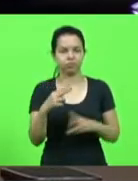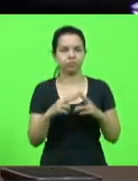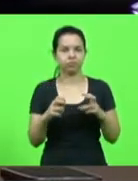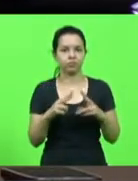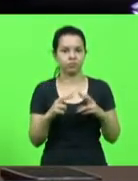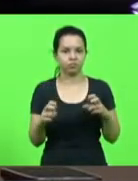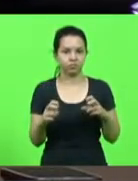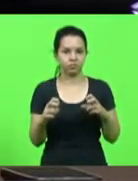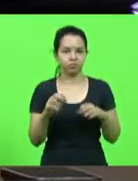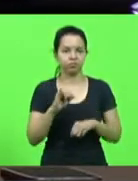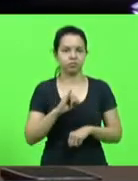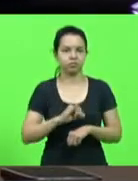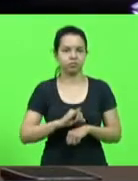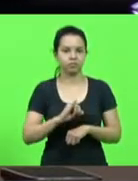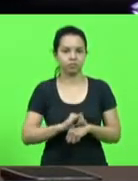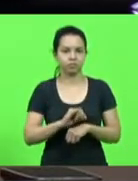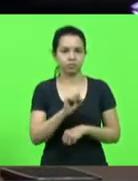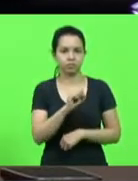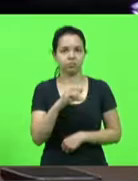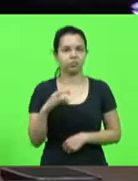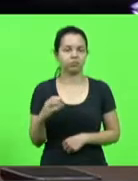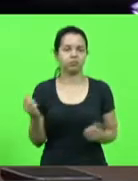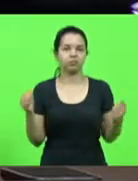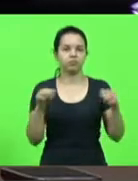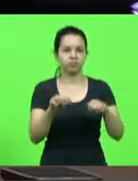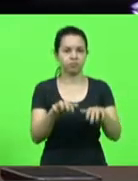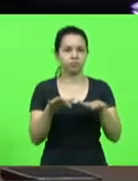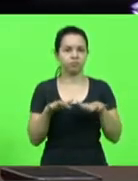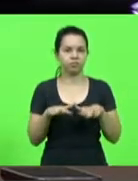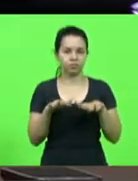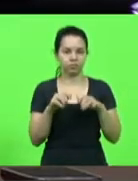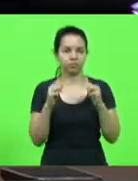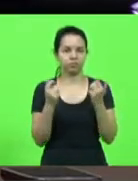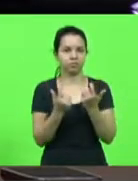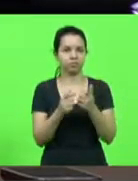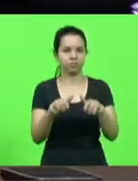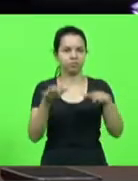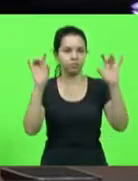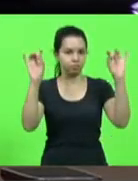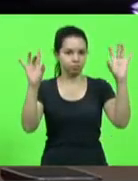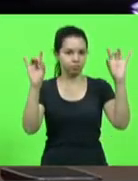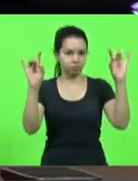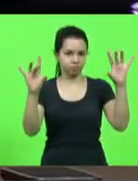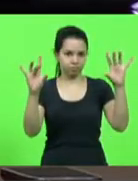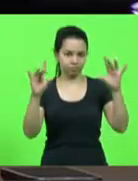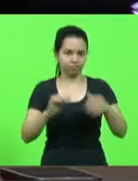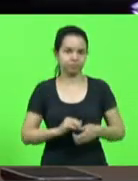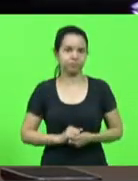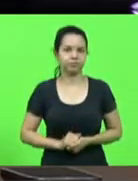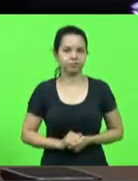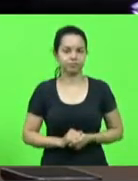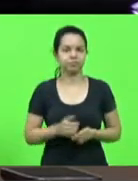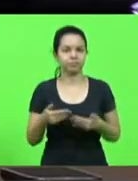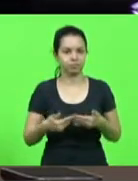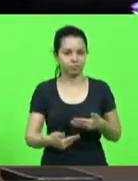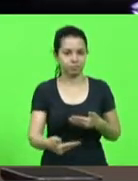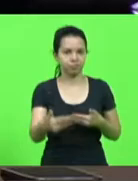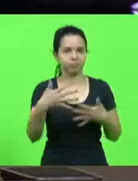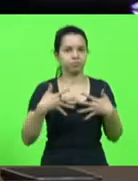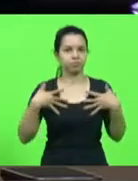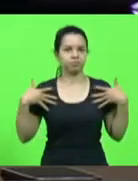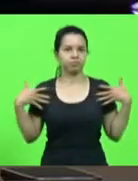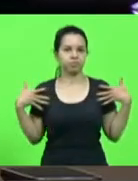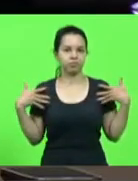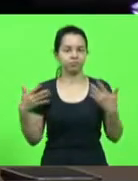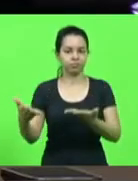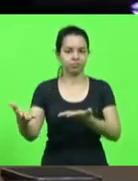capital do estado de Santa Catarina, reuniu-se a Assembleia Legislativa em sessão especial. Dando início à solenidade, o senhor presidente convidou os seguintes autoridades que foram nominadas